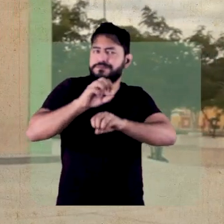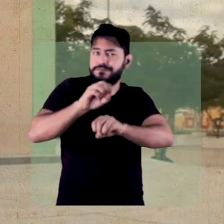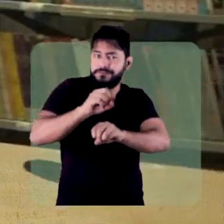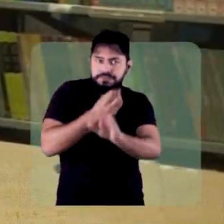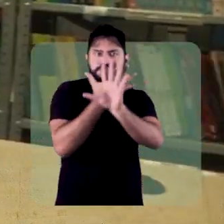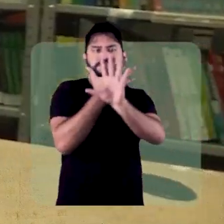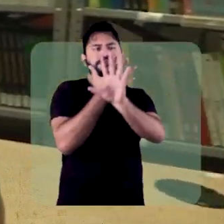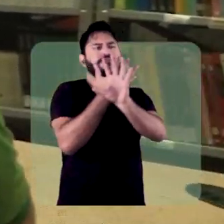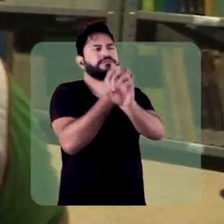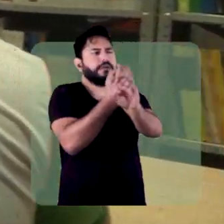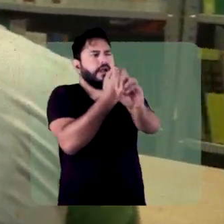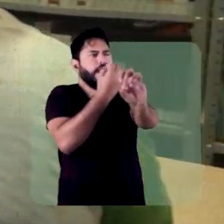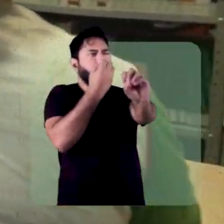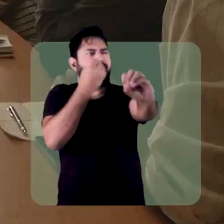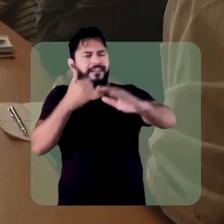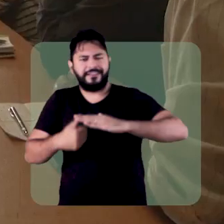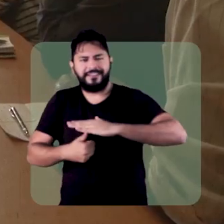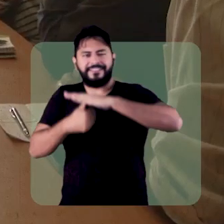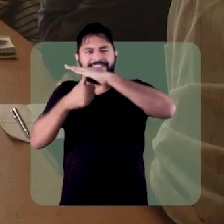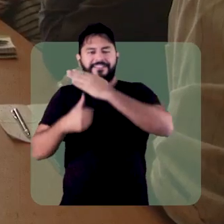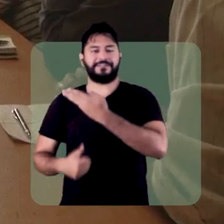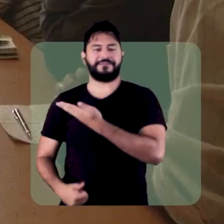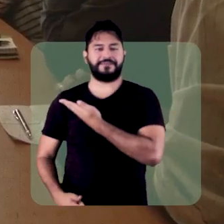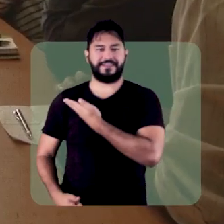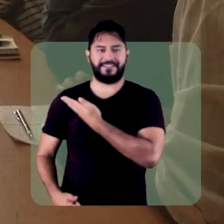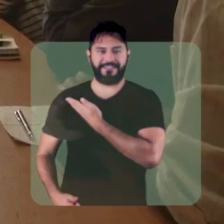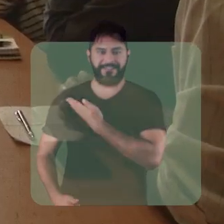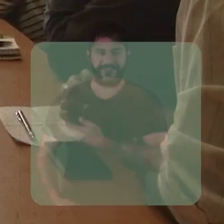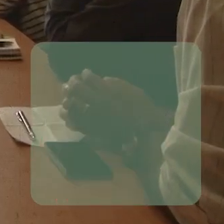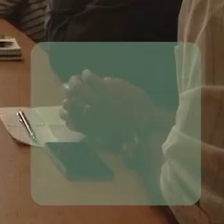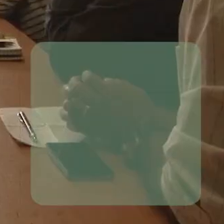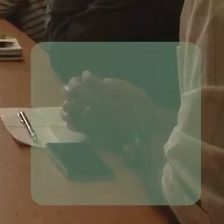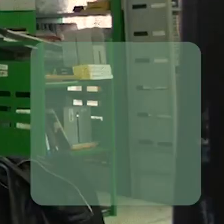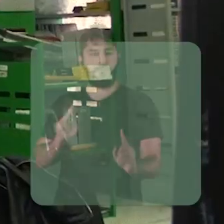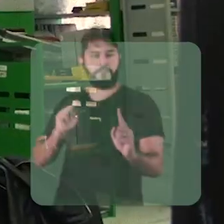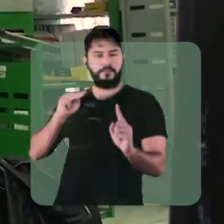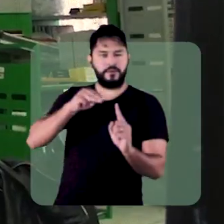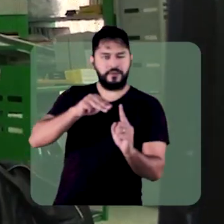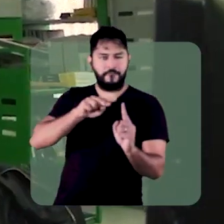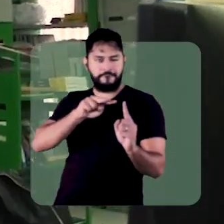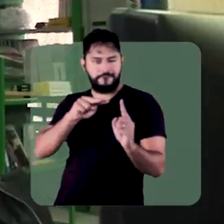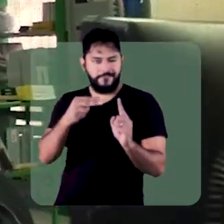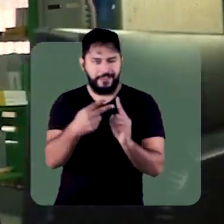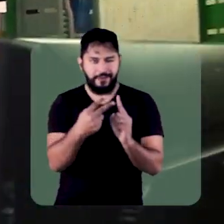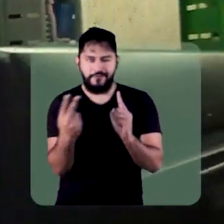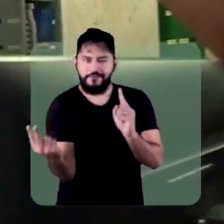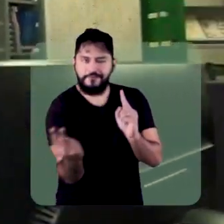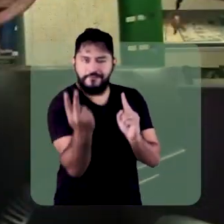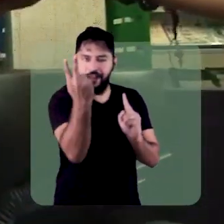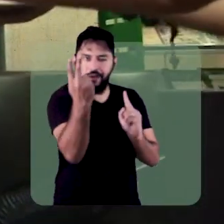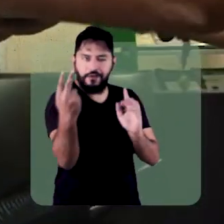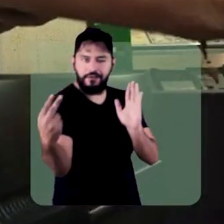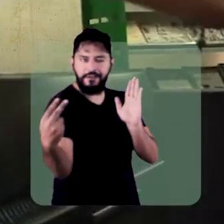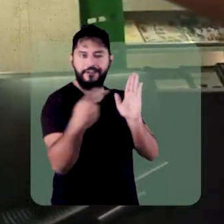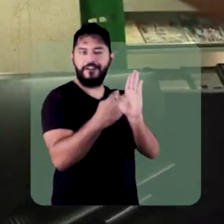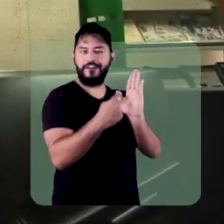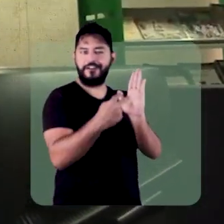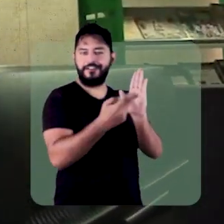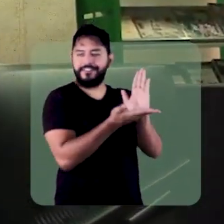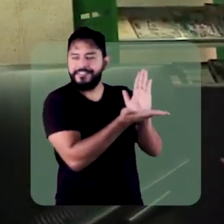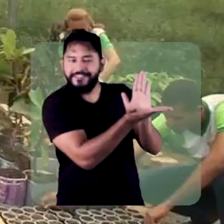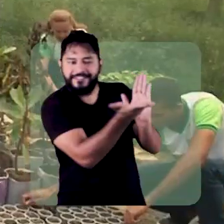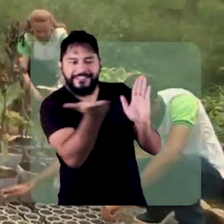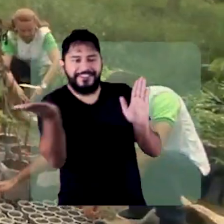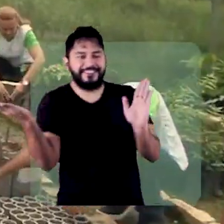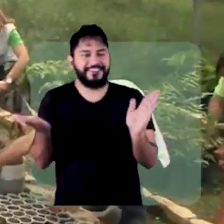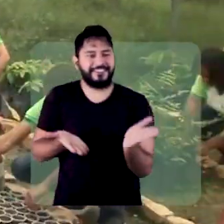primeira. Ainda tem EAD e a reitoria como parceira. Missão, visão e valores queremos